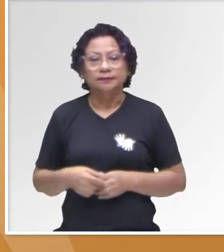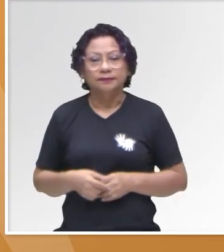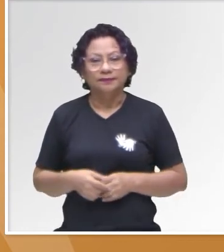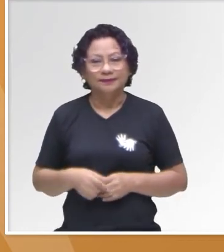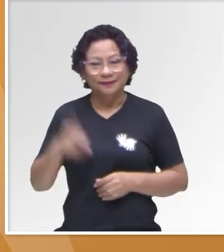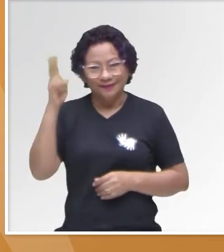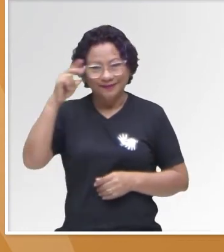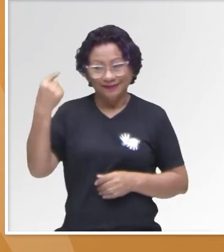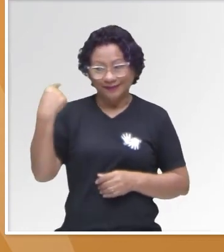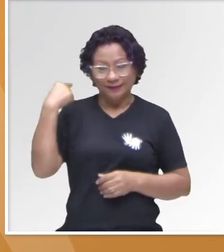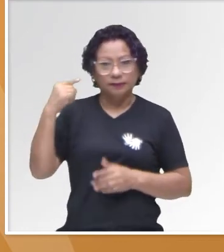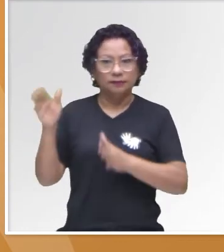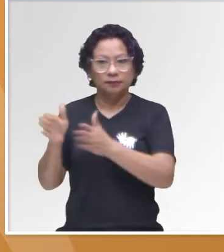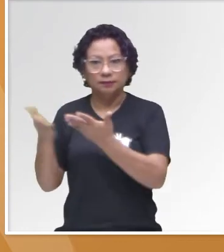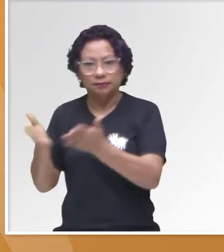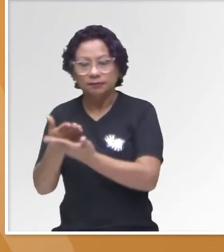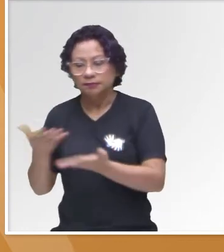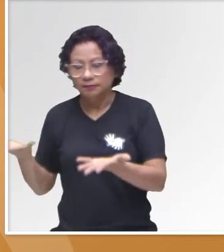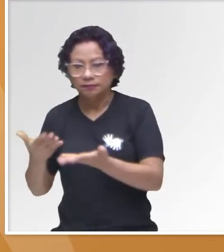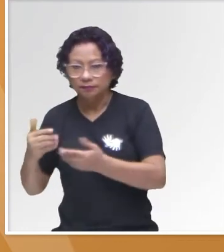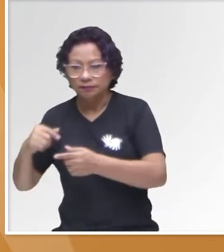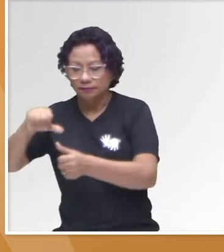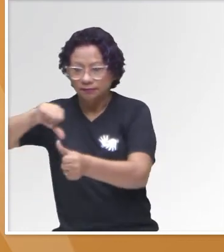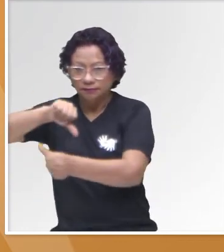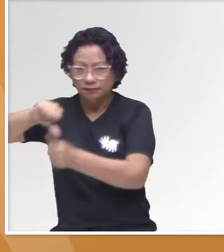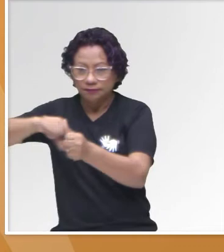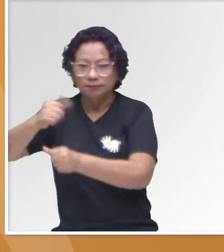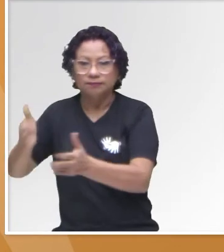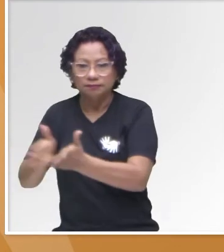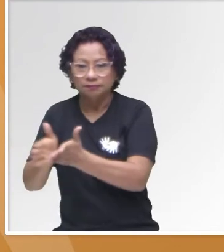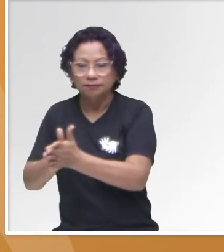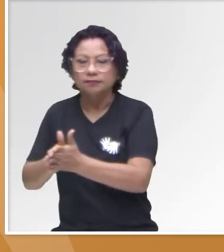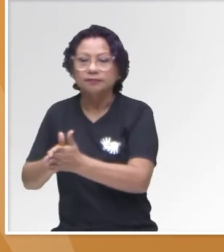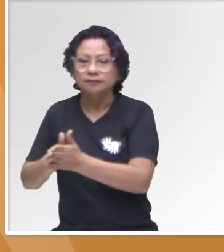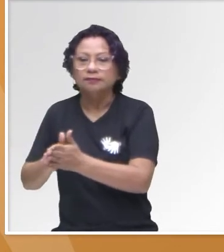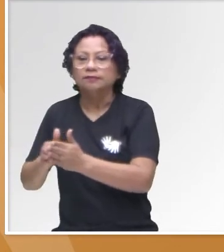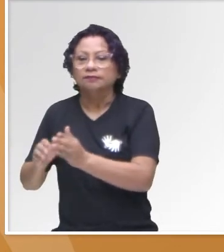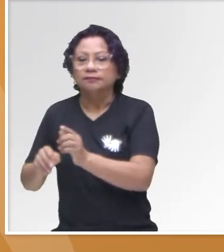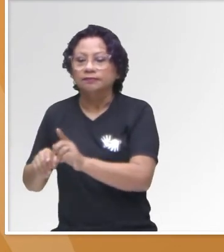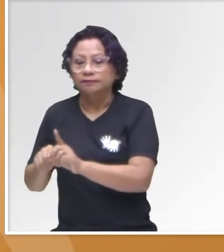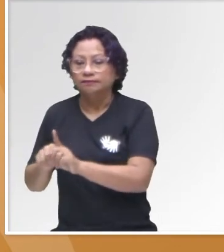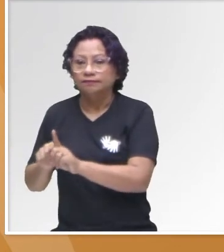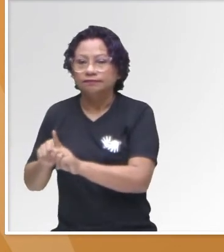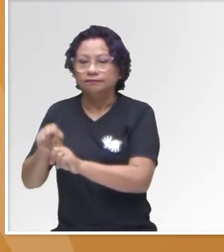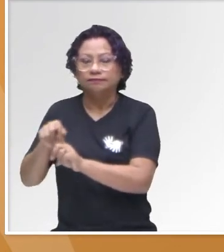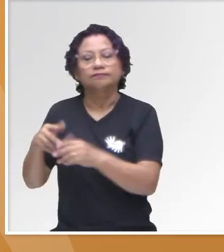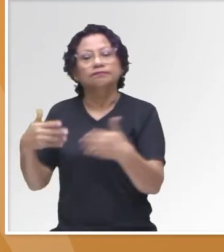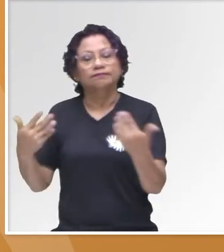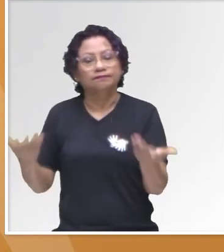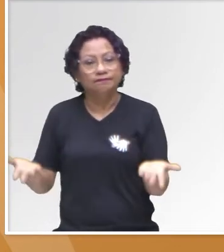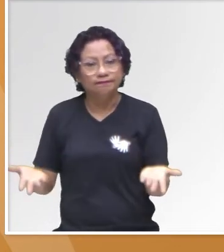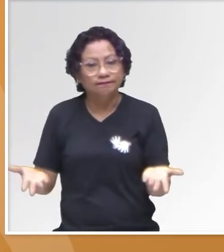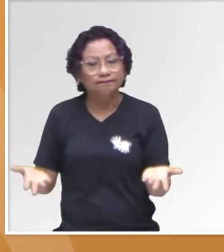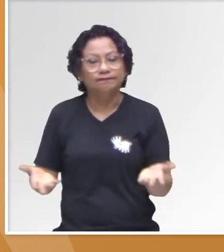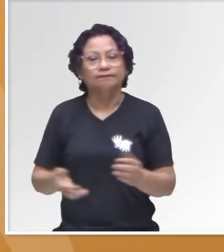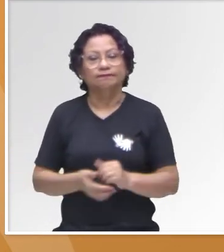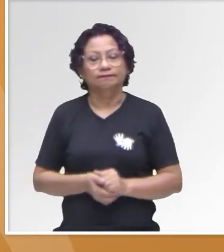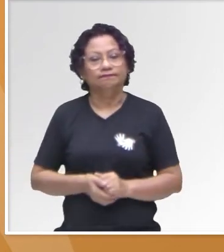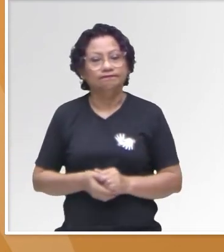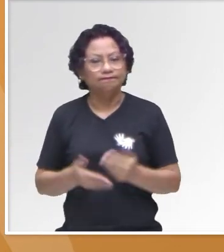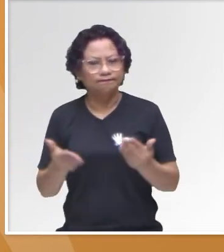média baixa. Então, se isso também está aumentando, consequentemente diminuindo a pobreza, então eu